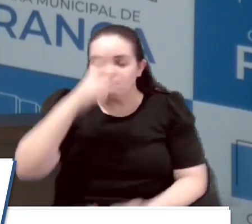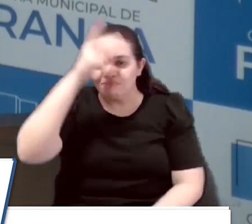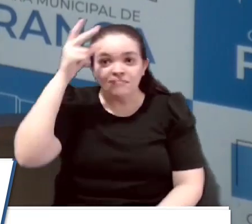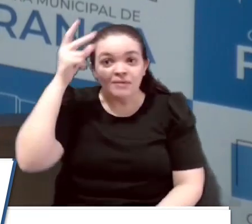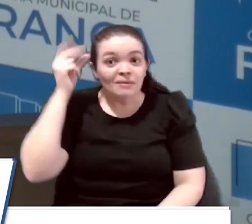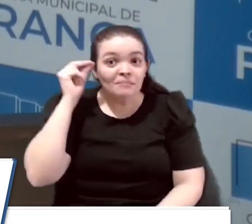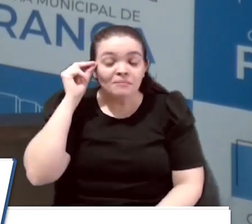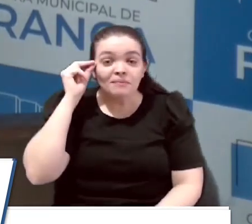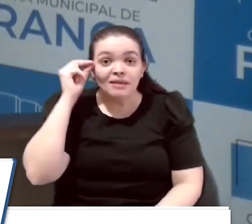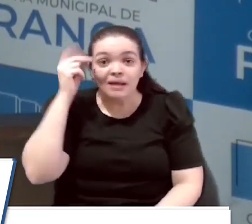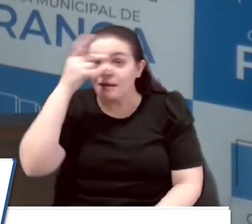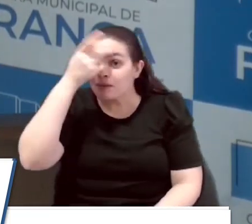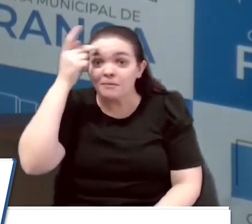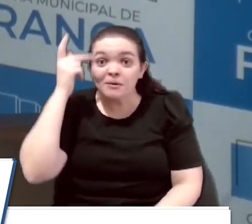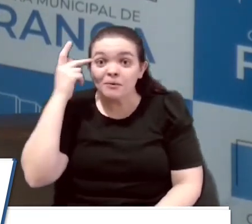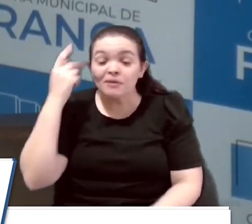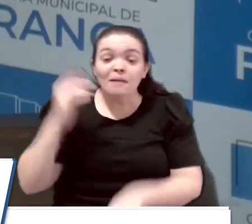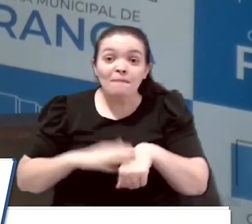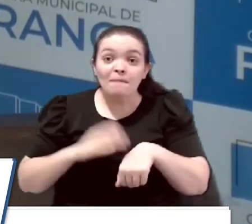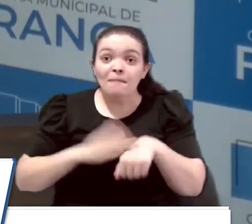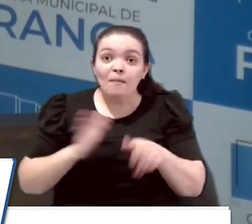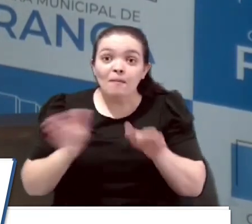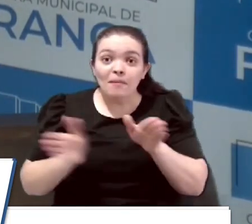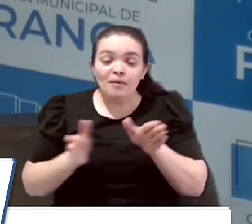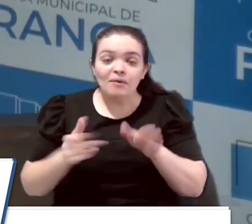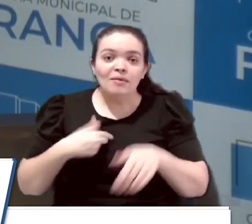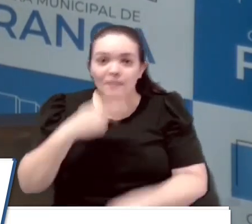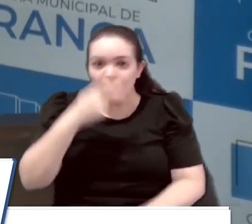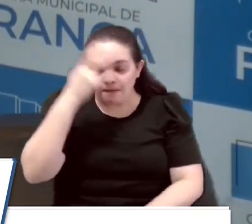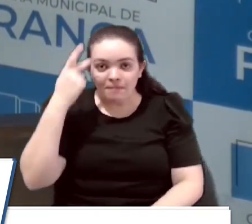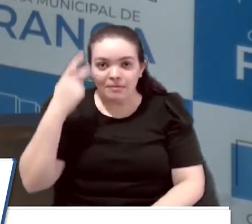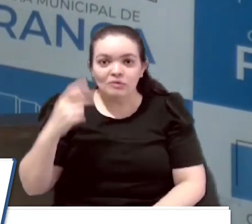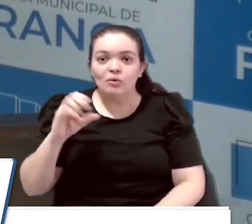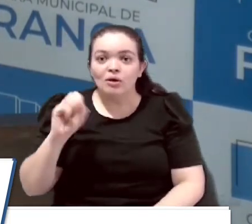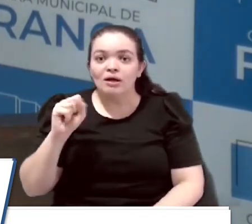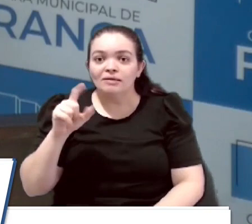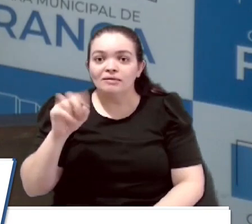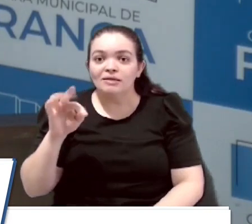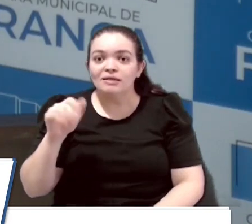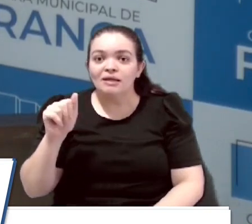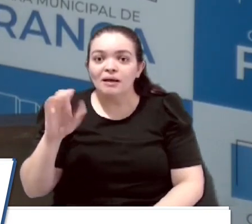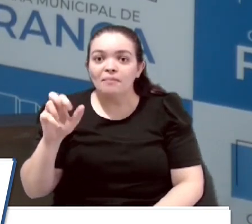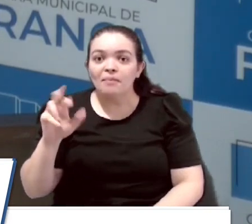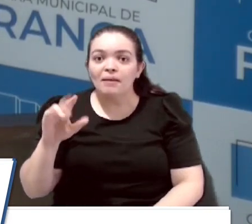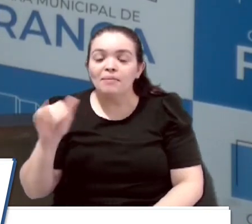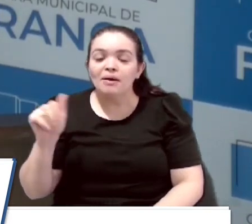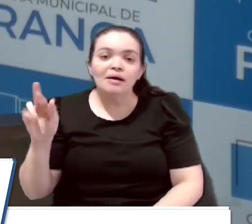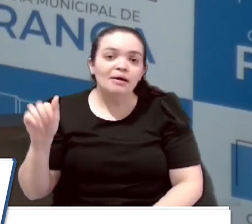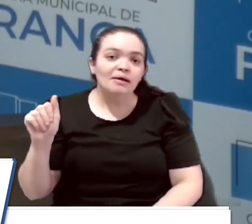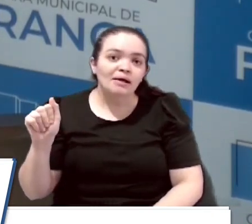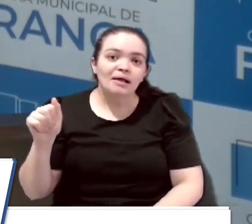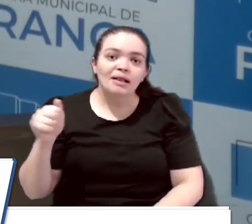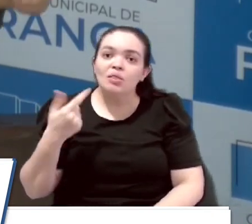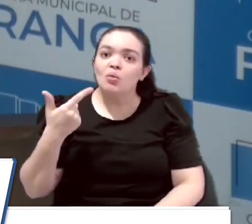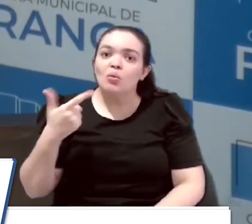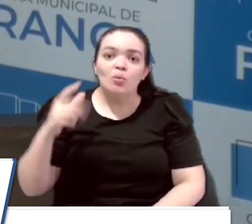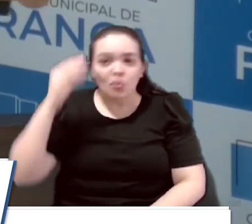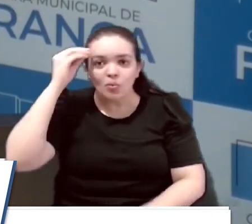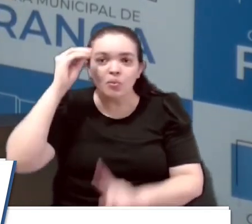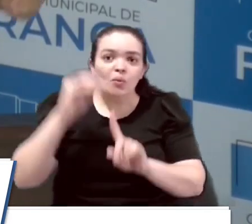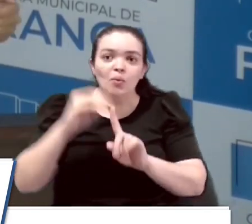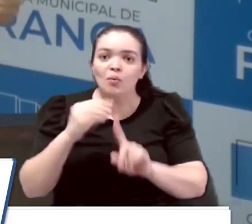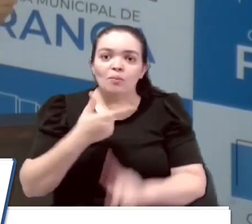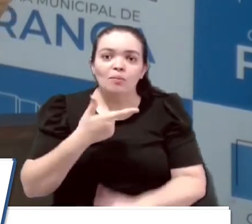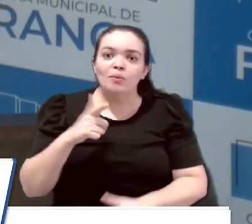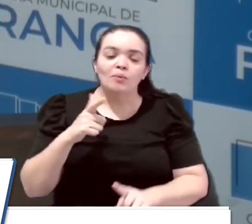ano político. Aquele morador lá do aeroporto do Santa Bárbara, ele não tem a culpa de ser